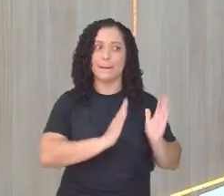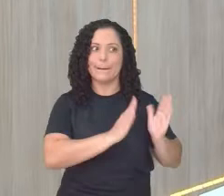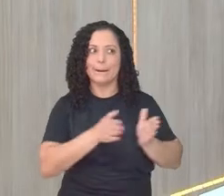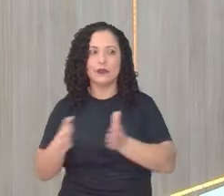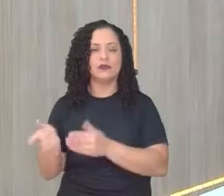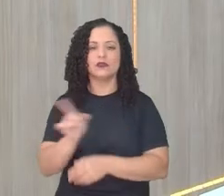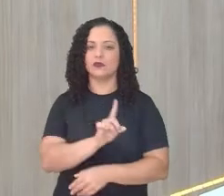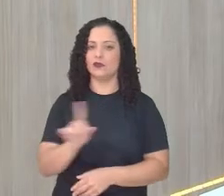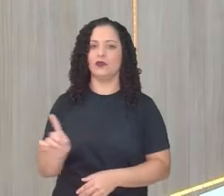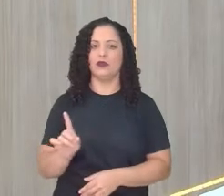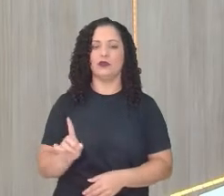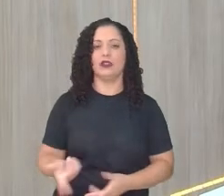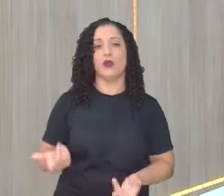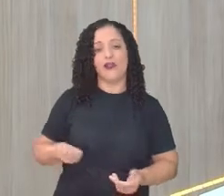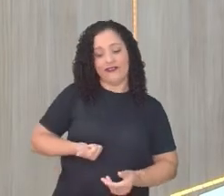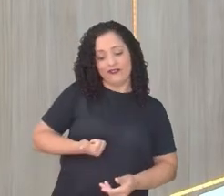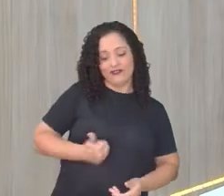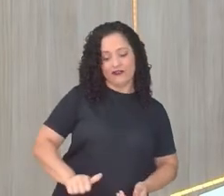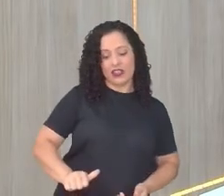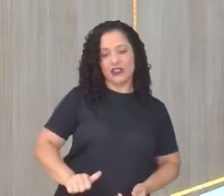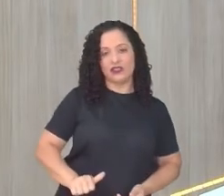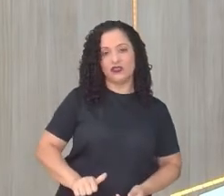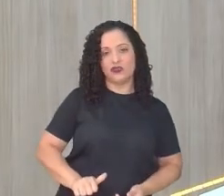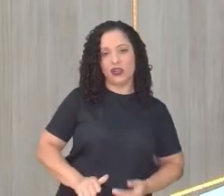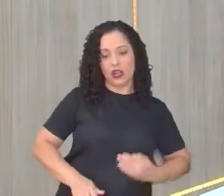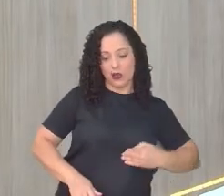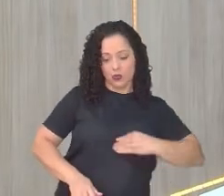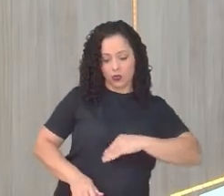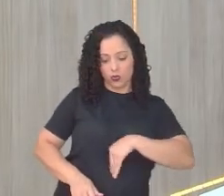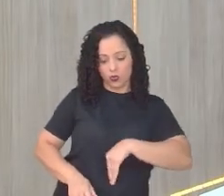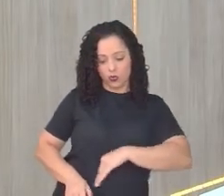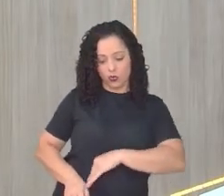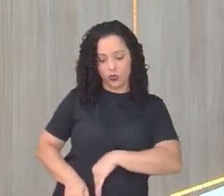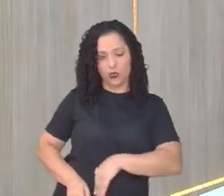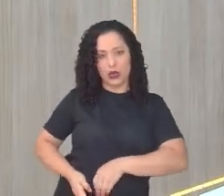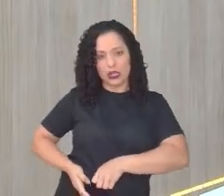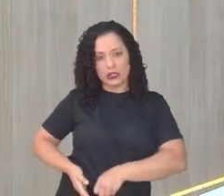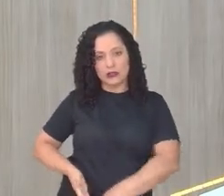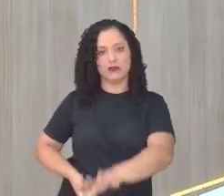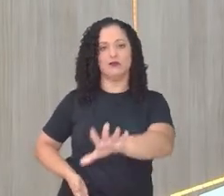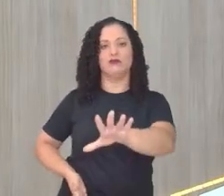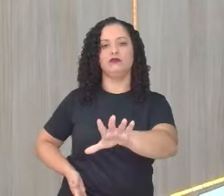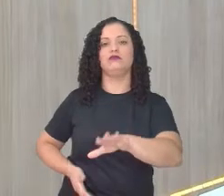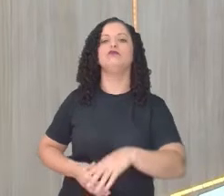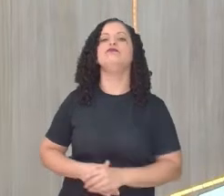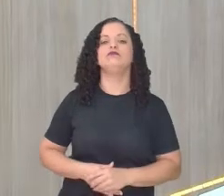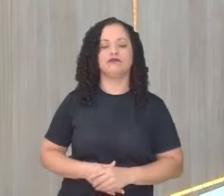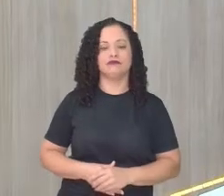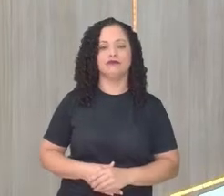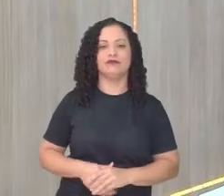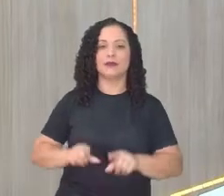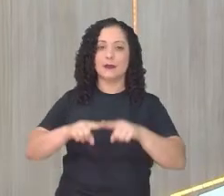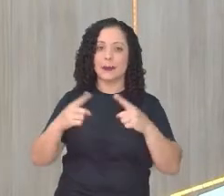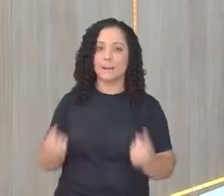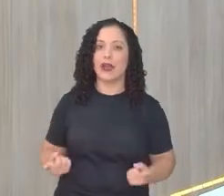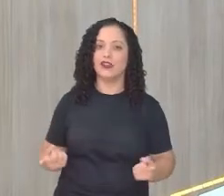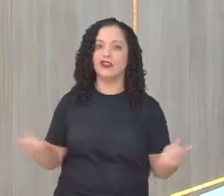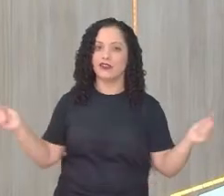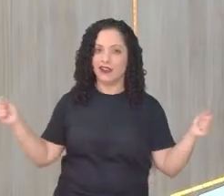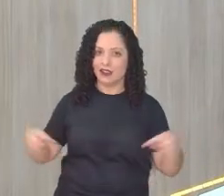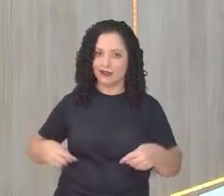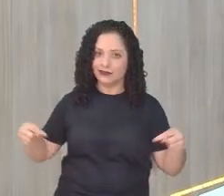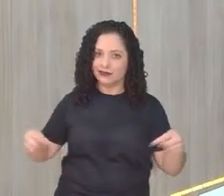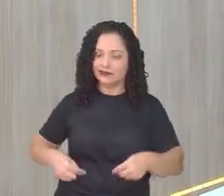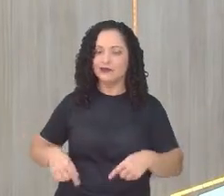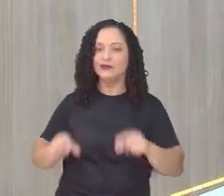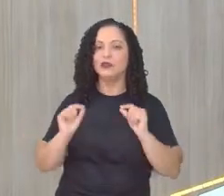processo de digestão. Então ele sofre o efeito físico e químico e mesmo assim ainda continua, né,